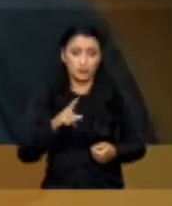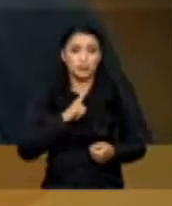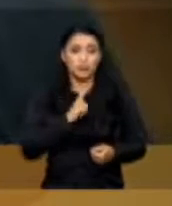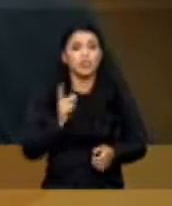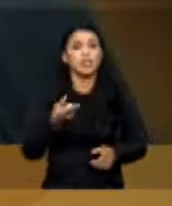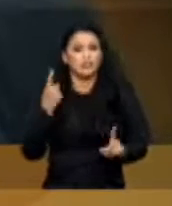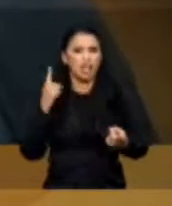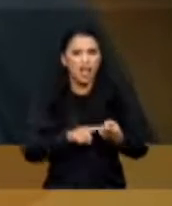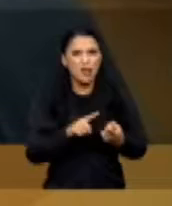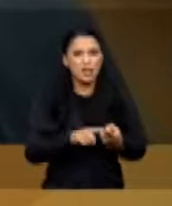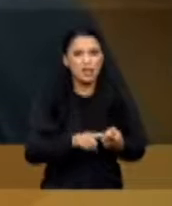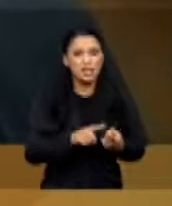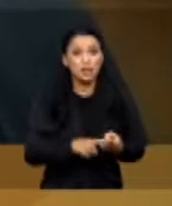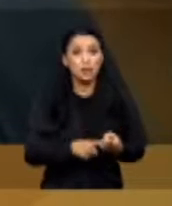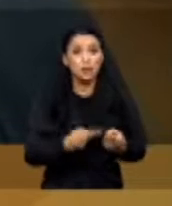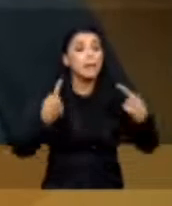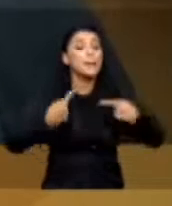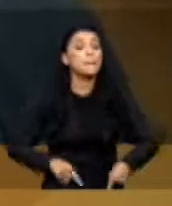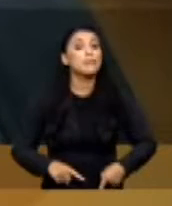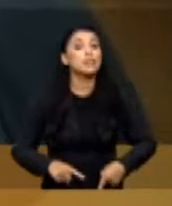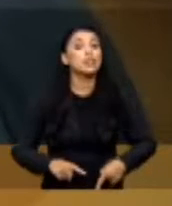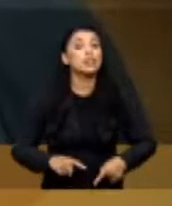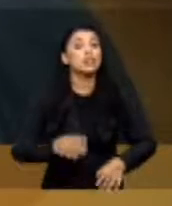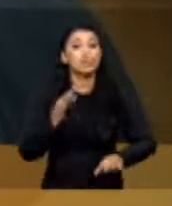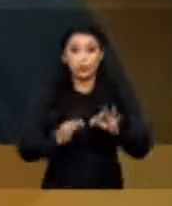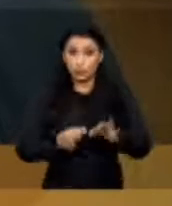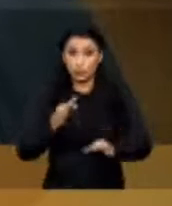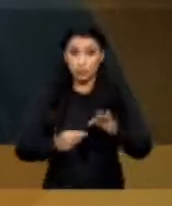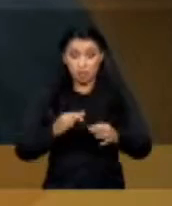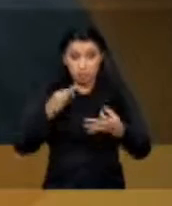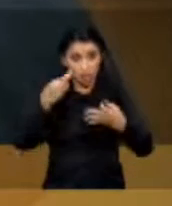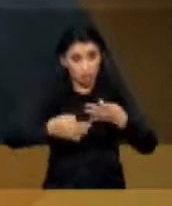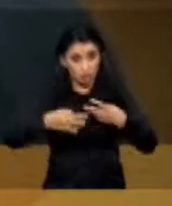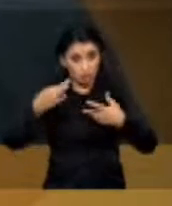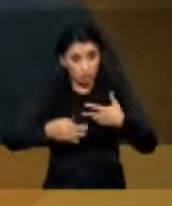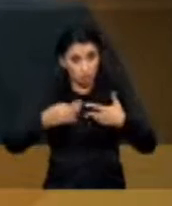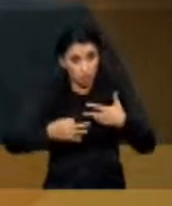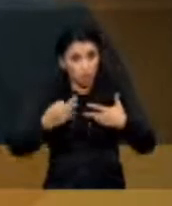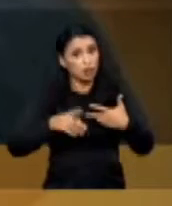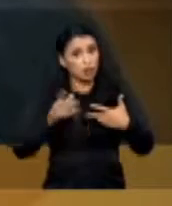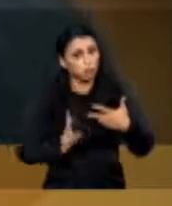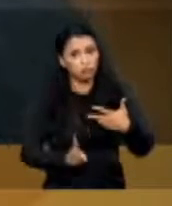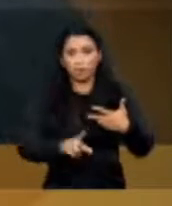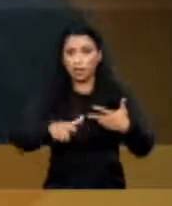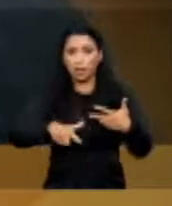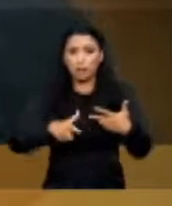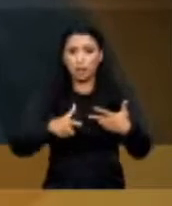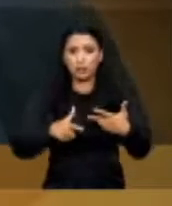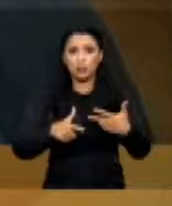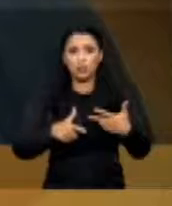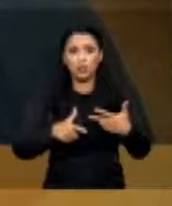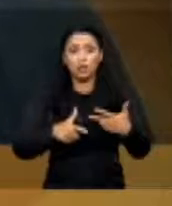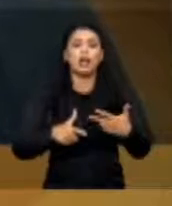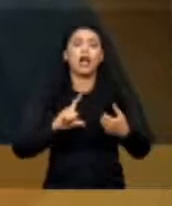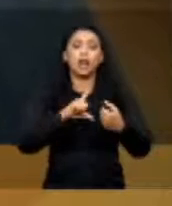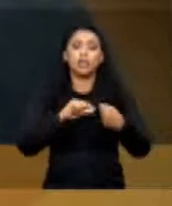por ameaças, impedir que o judiciário funcione adequadamente, o que seria o artigo 18 da Lei de Segurança Nacional. E,